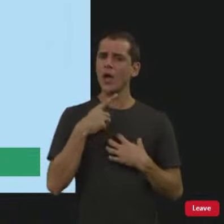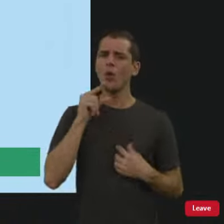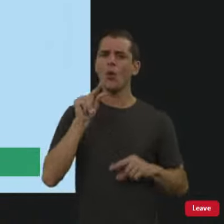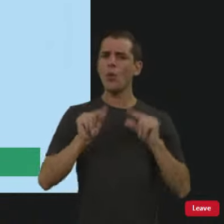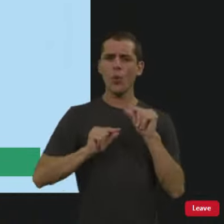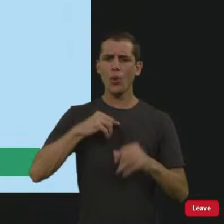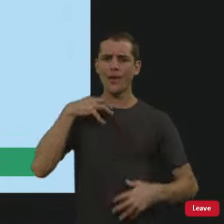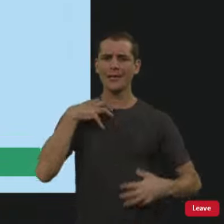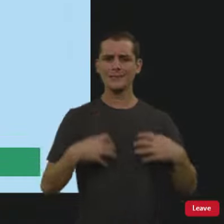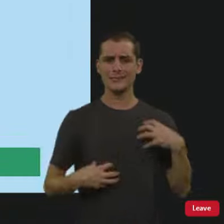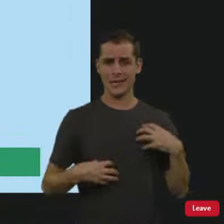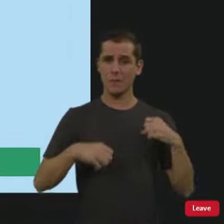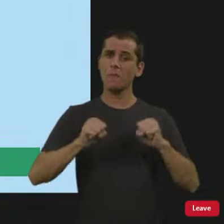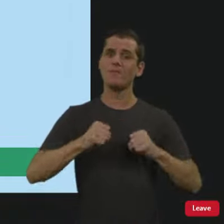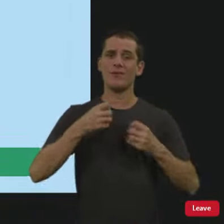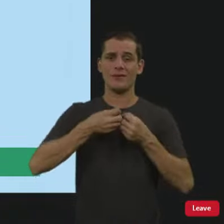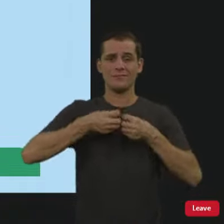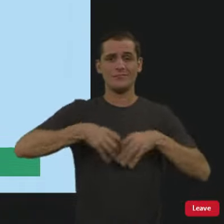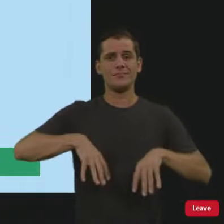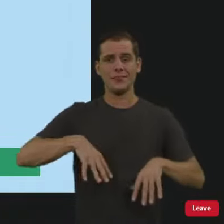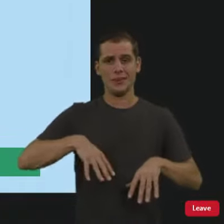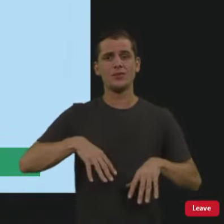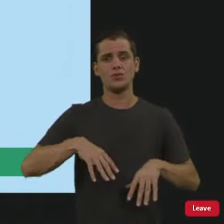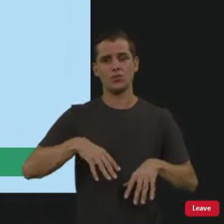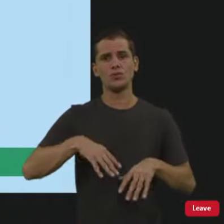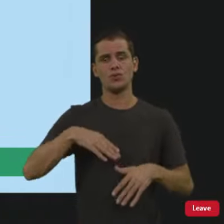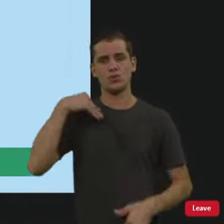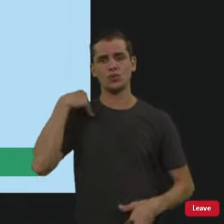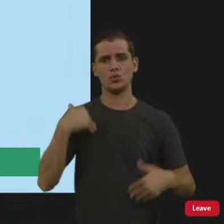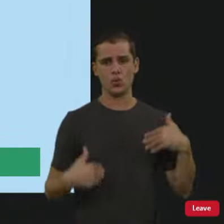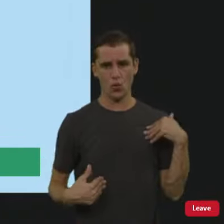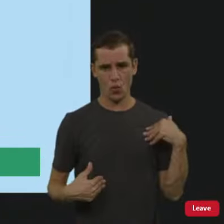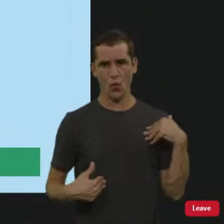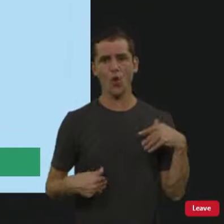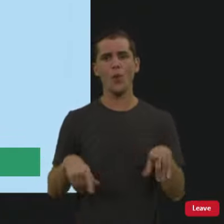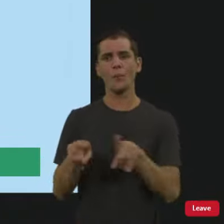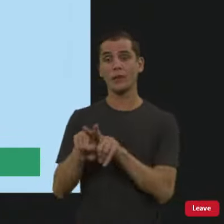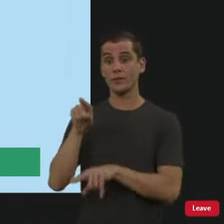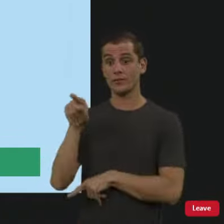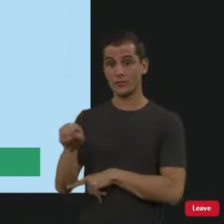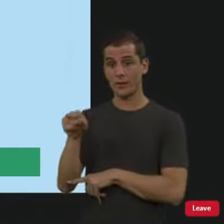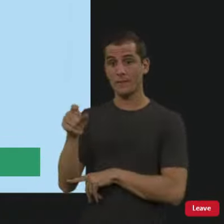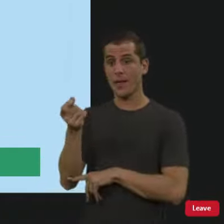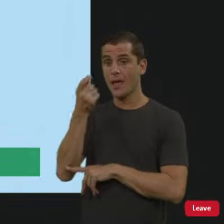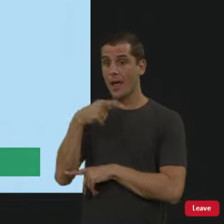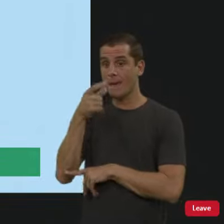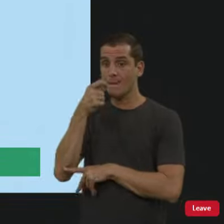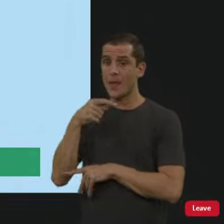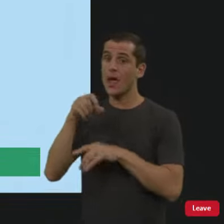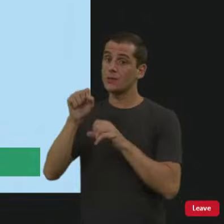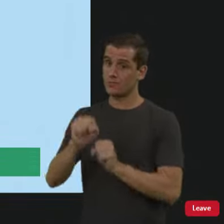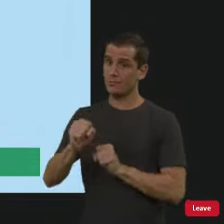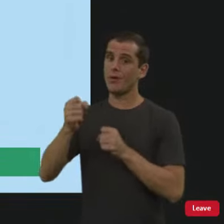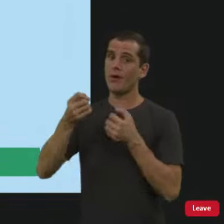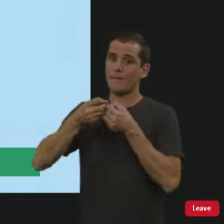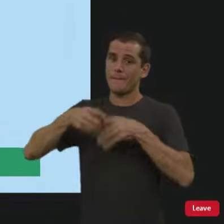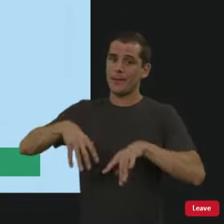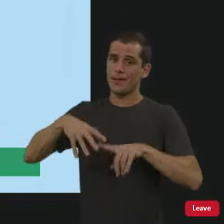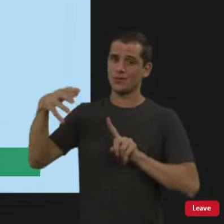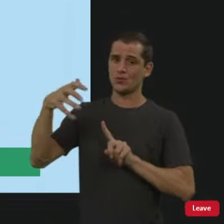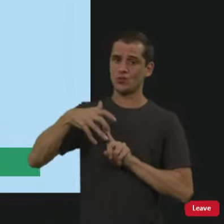gente viu ali, danazol pode levar a doença no fígado, inclusive câncer. o tratamento